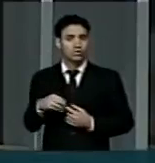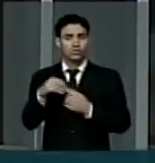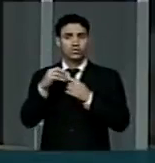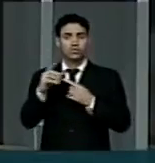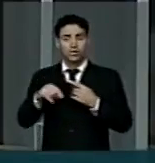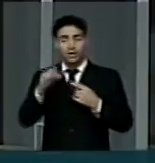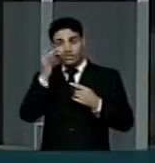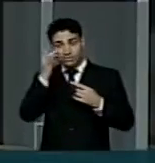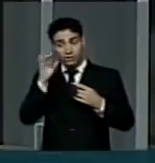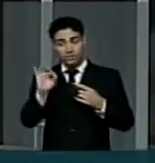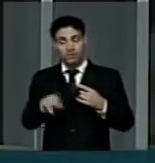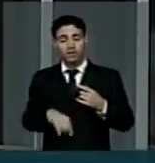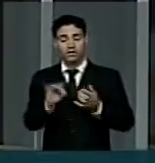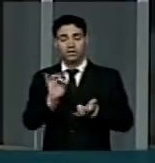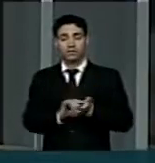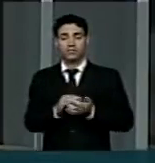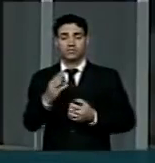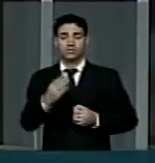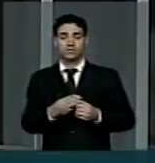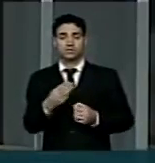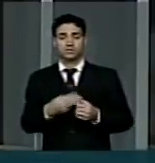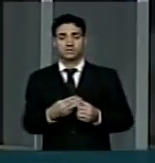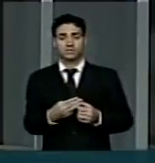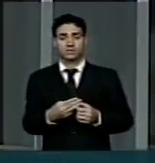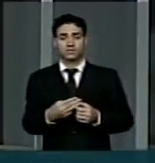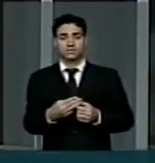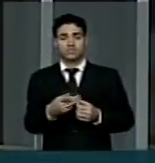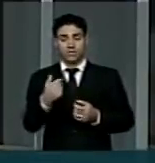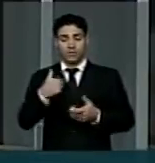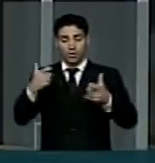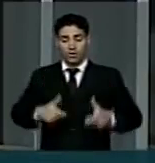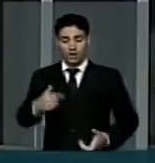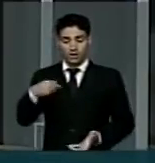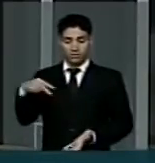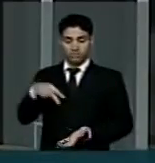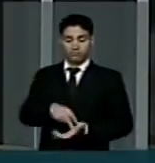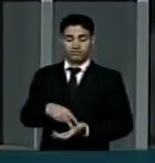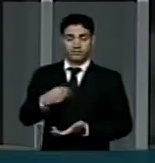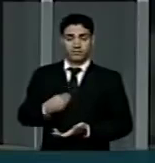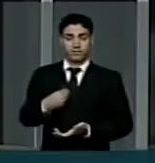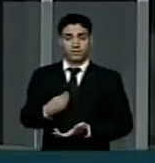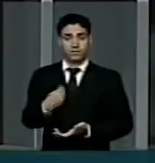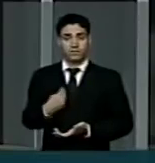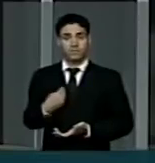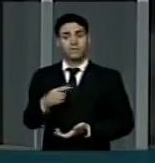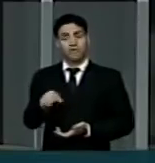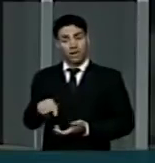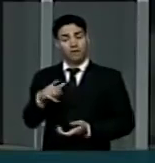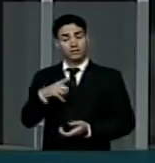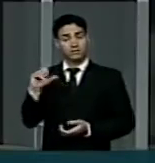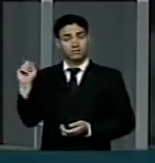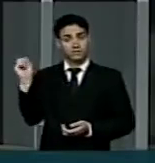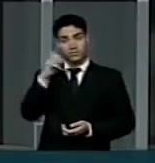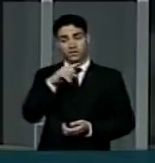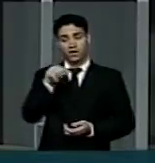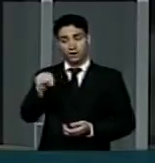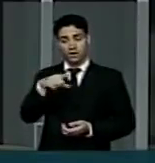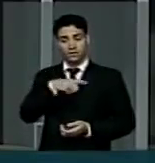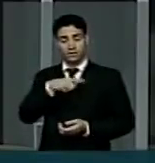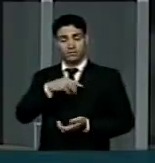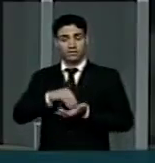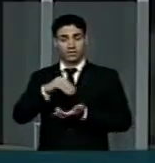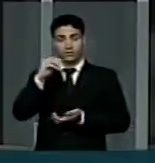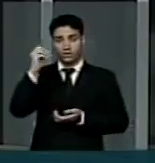concreta é o município. É onde eu piso. É onde tem as dificuldades, onde é que falta luz,